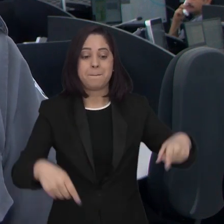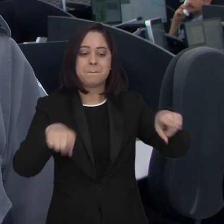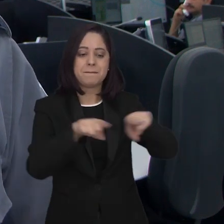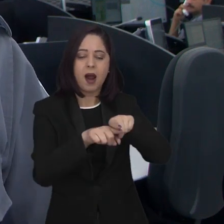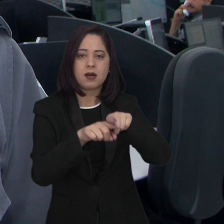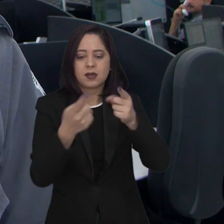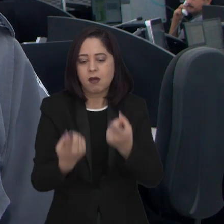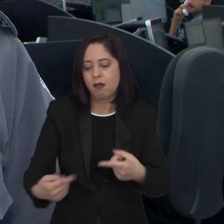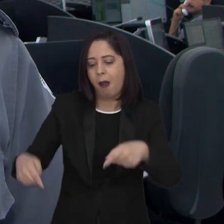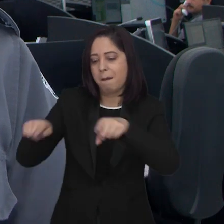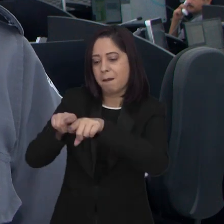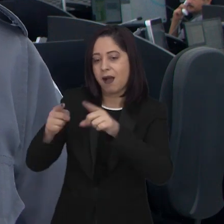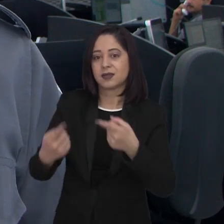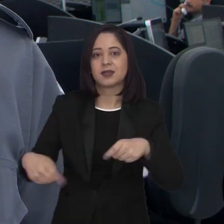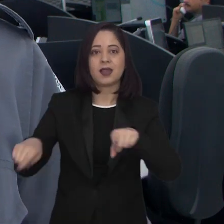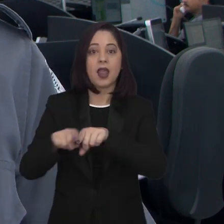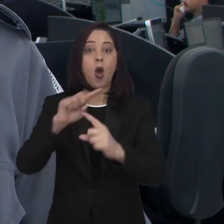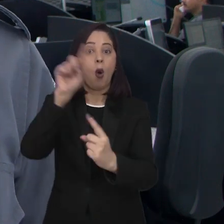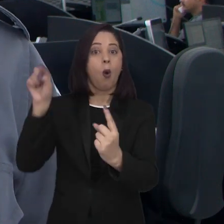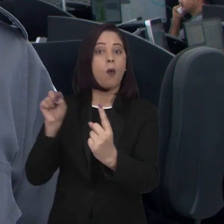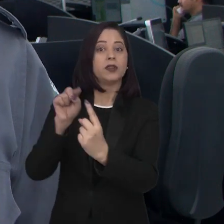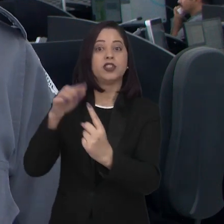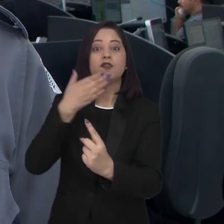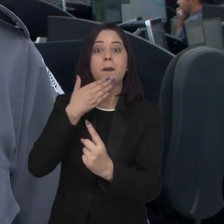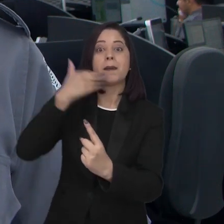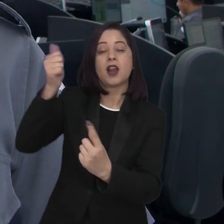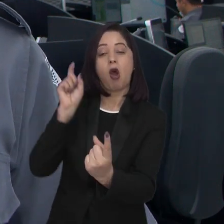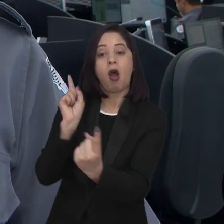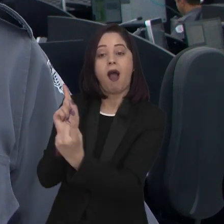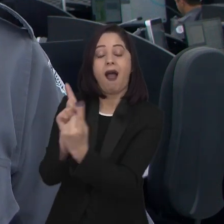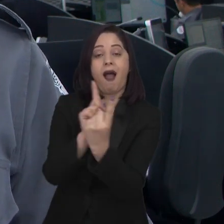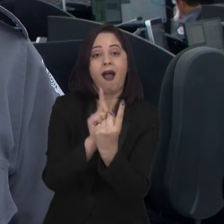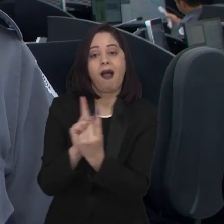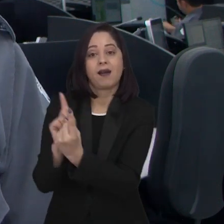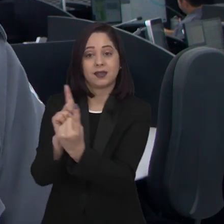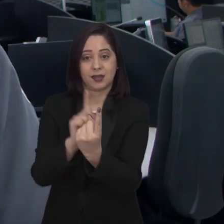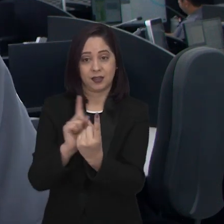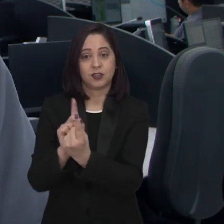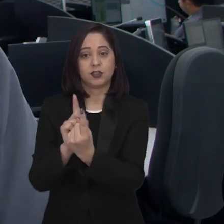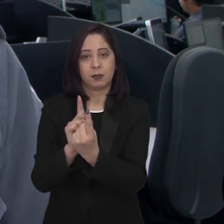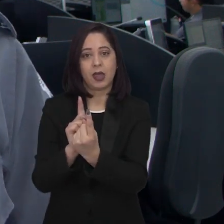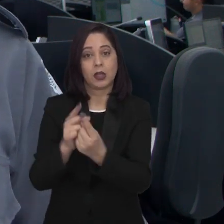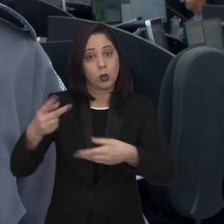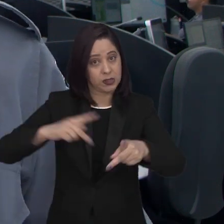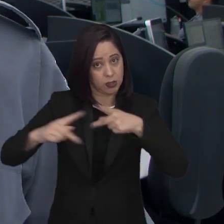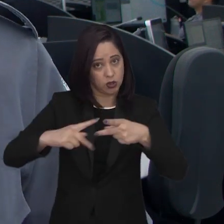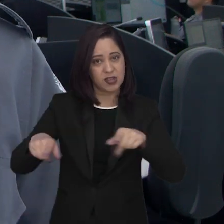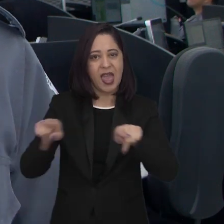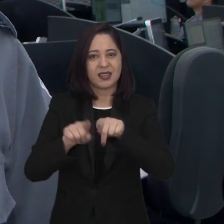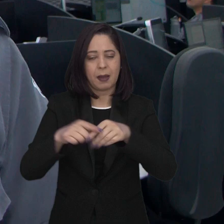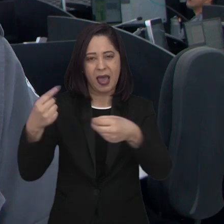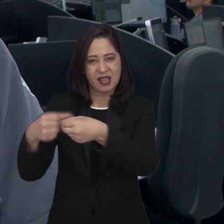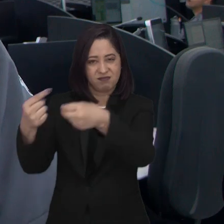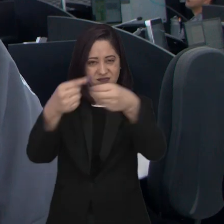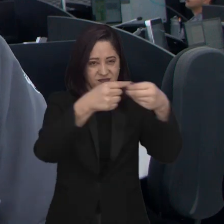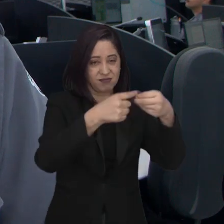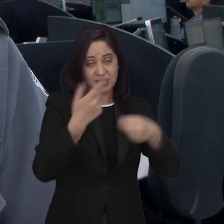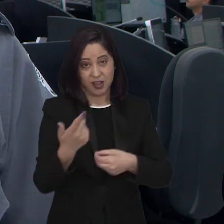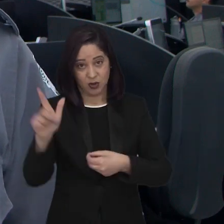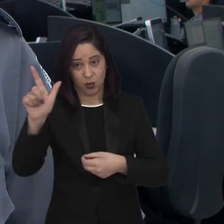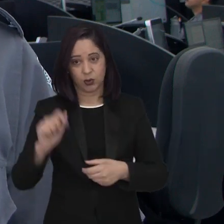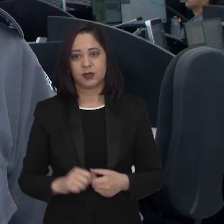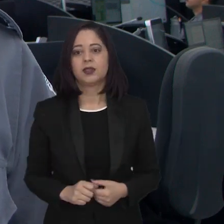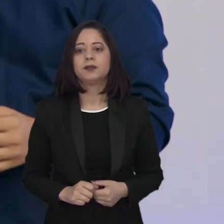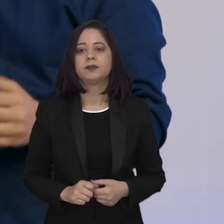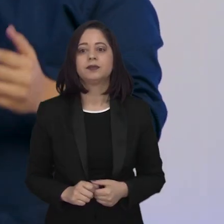do município também, para fazer o melhor atendimento para a população residente em São José, mas também nos outros 38 municípios da